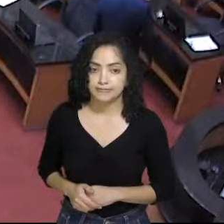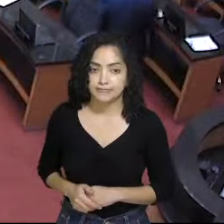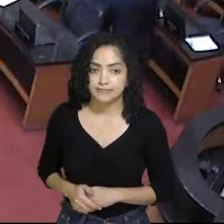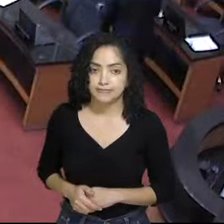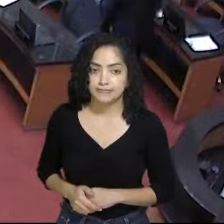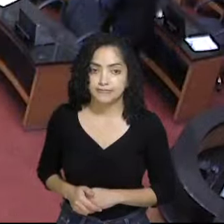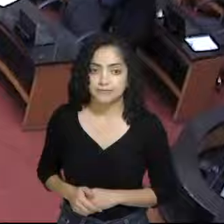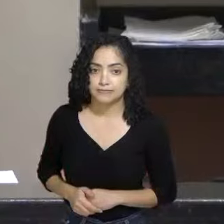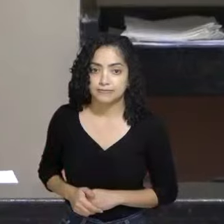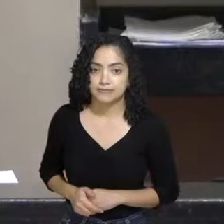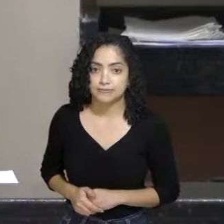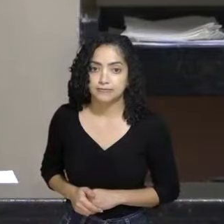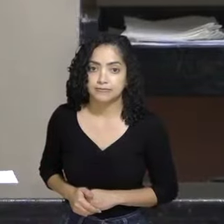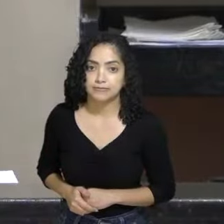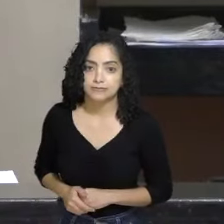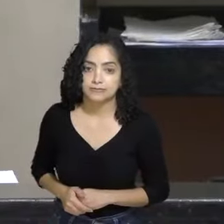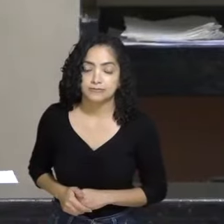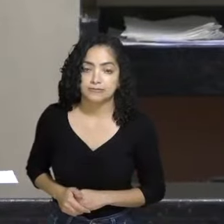Com a palavra.